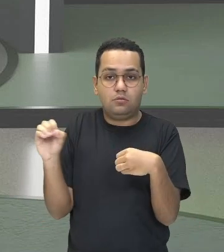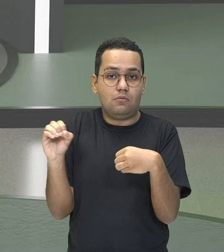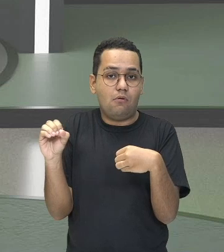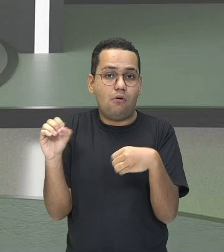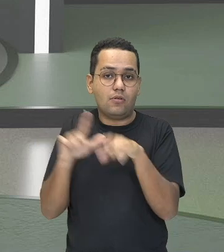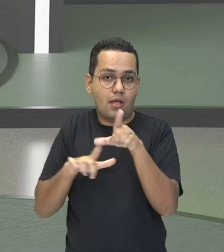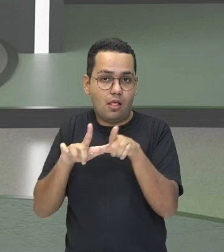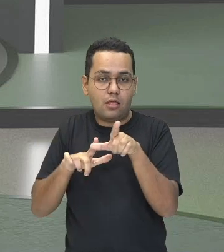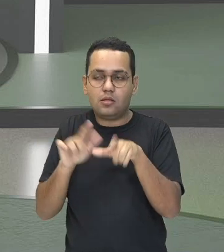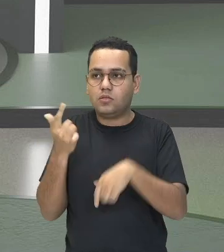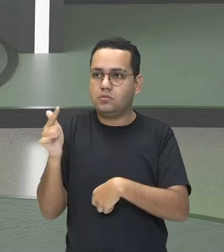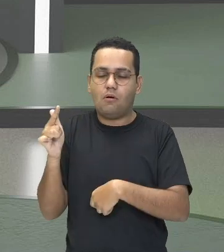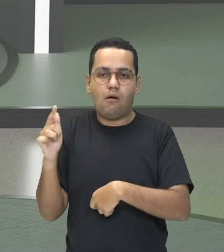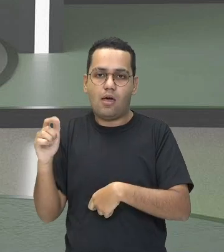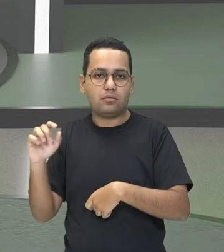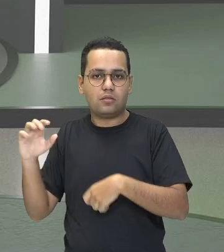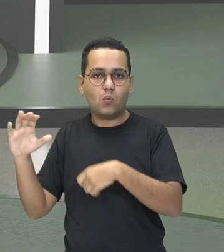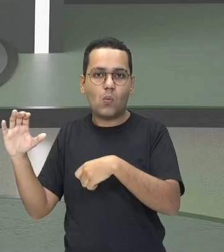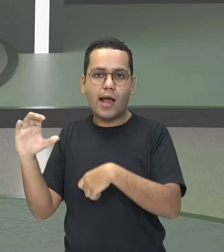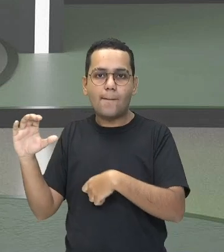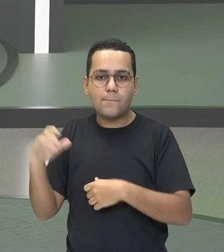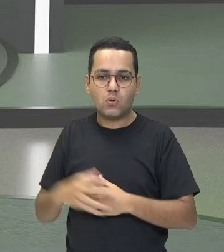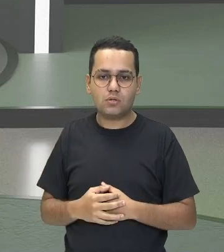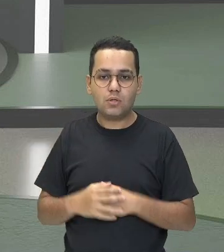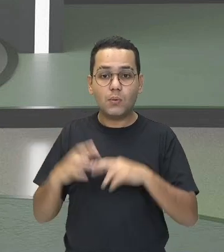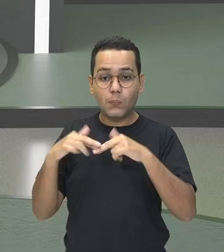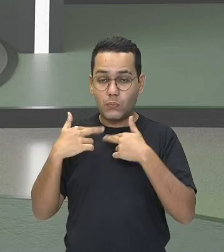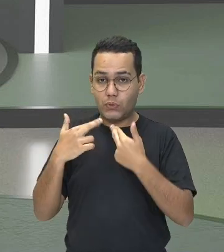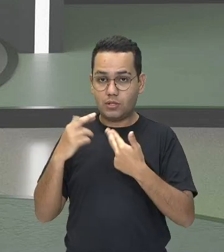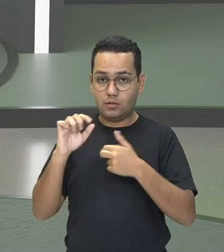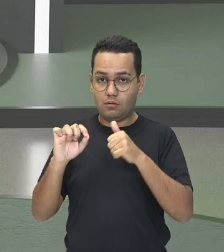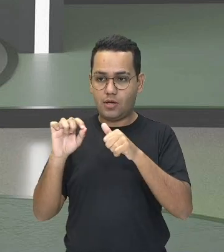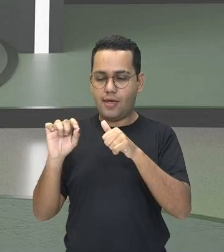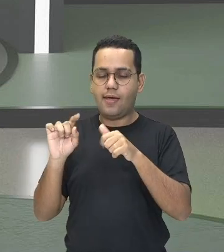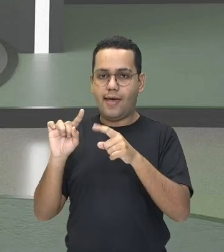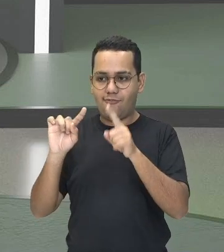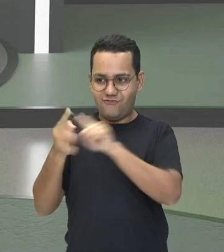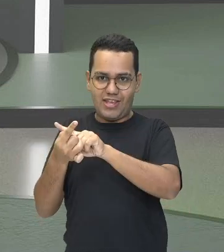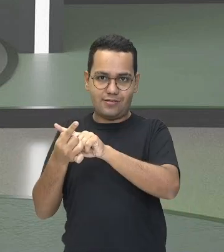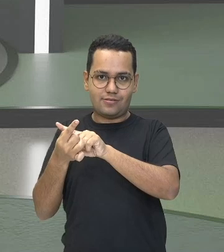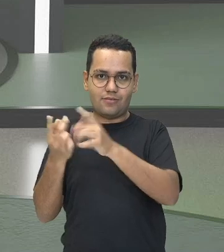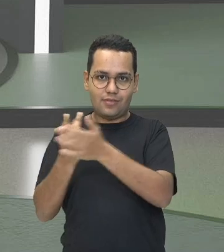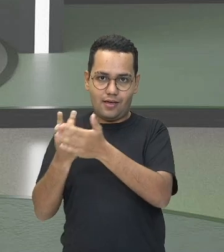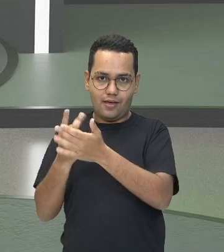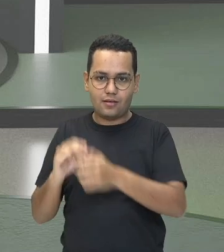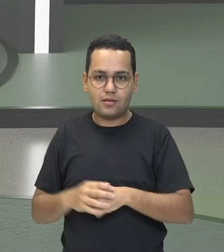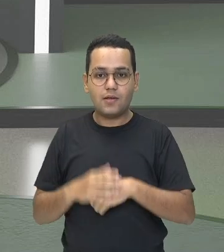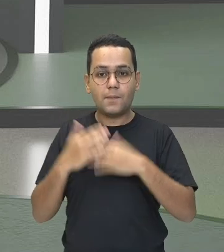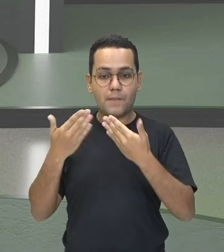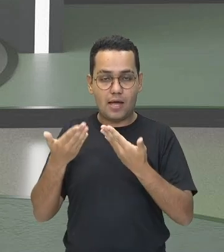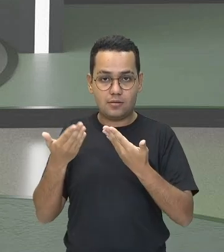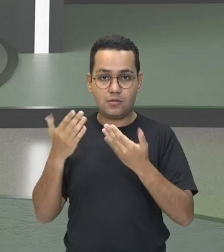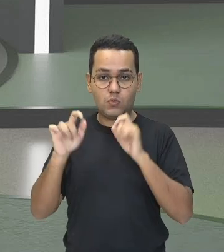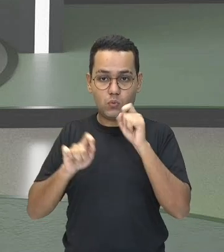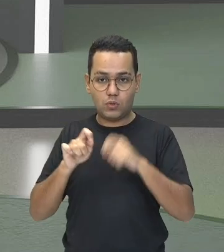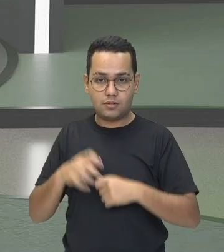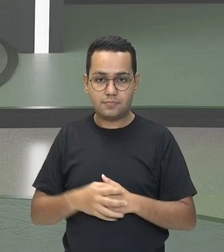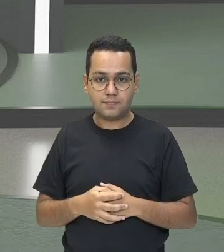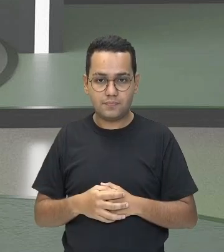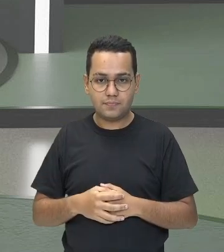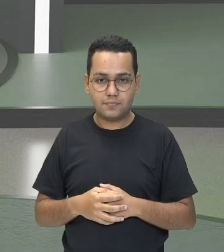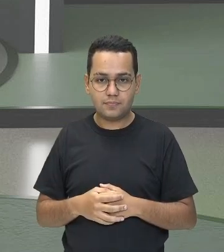a orientação está errada então a orientação correta é F aqui onde o carbono vai se chocar